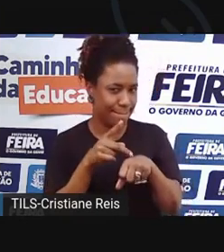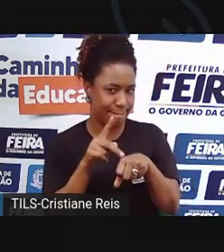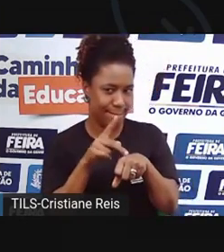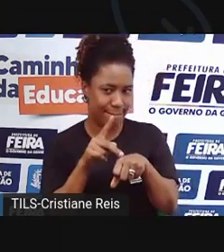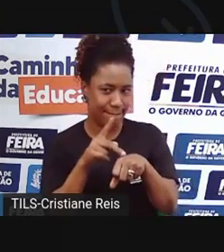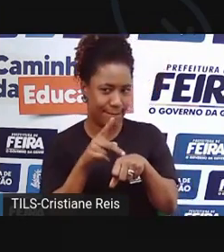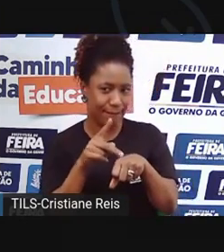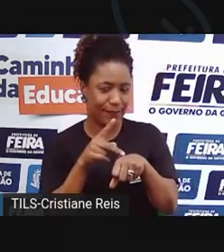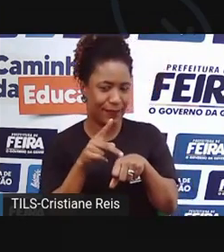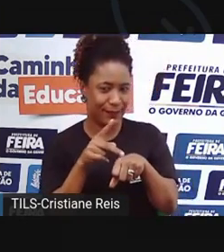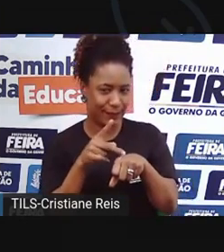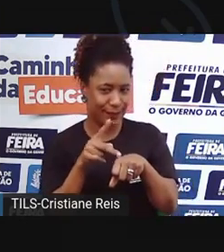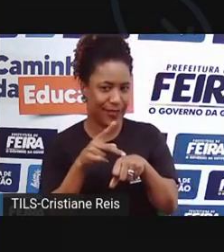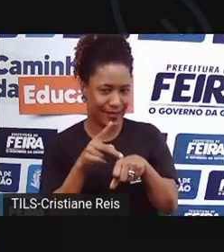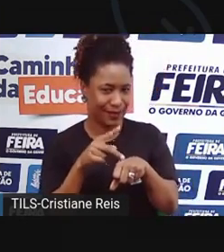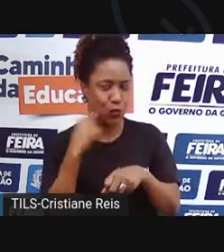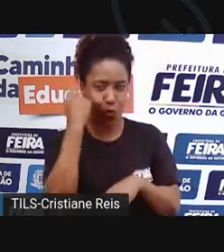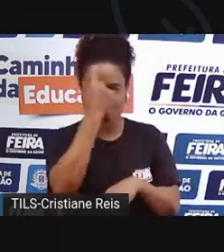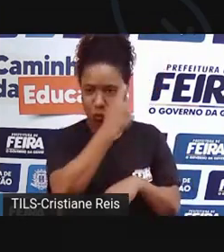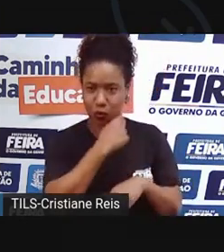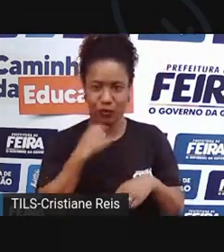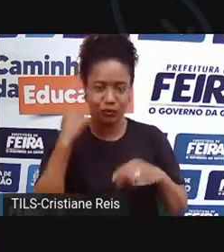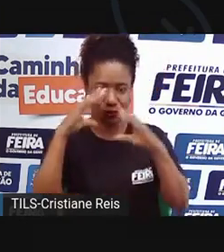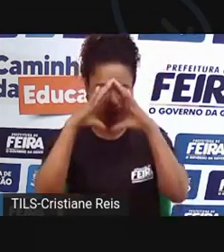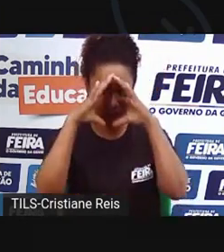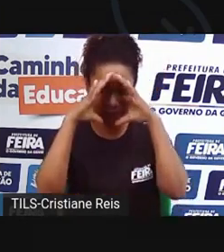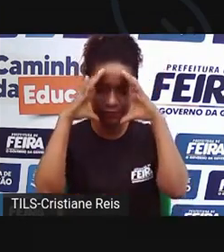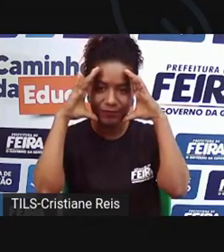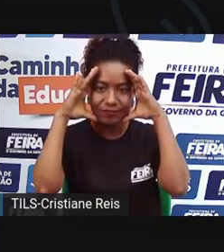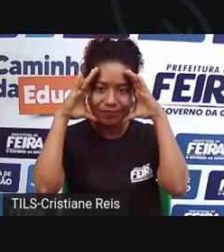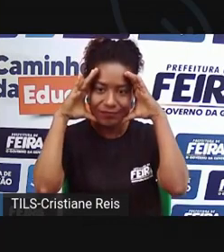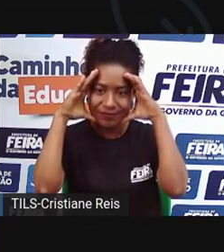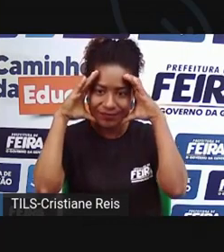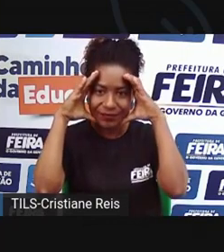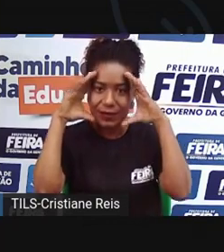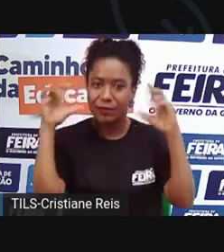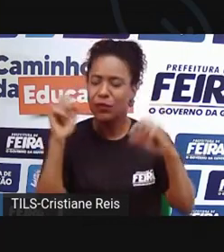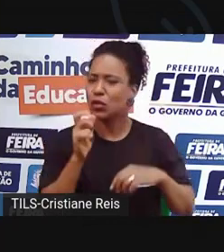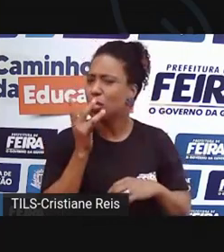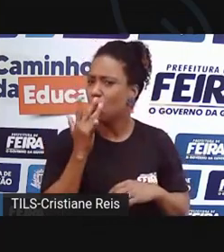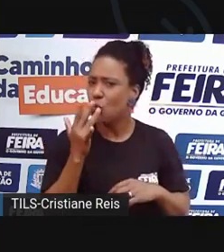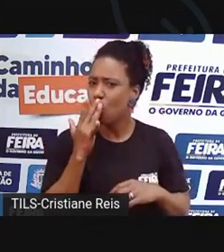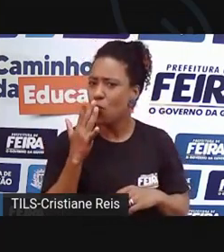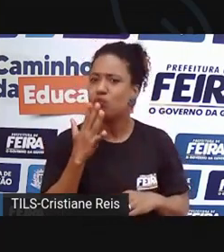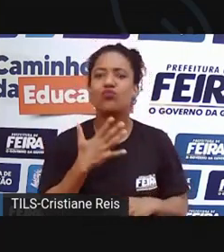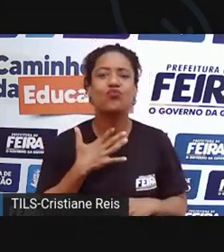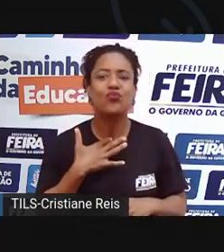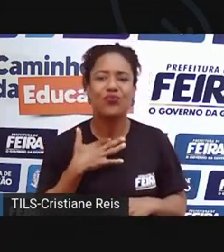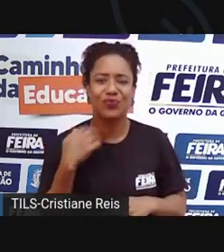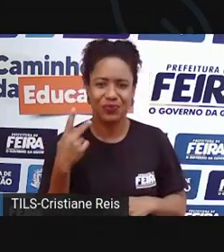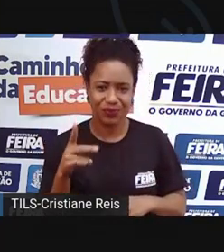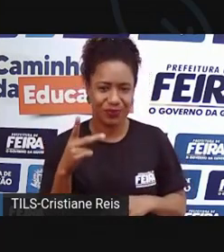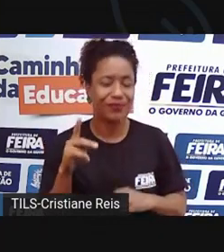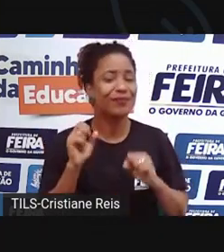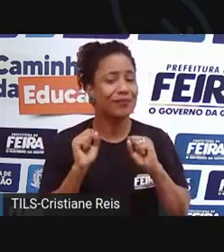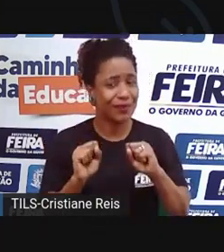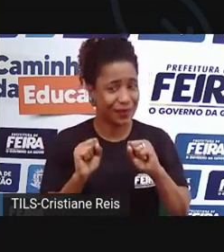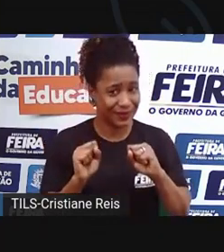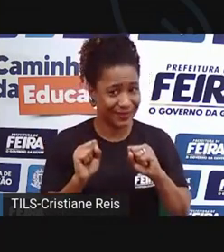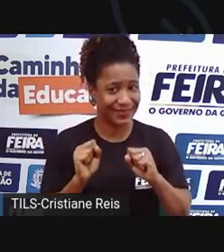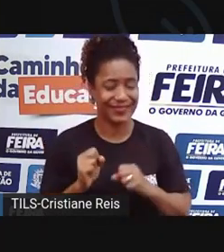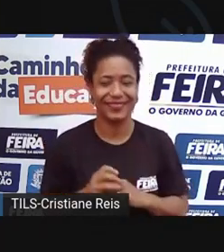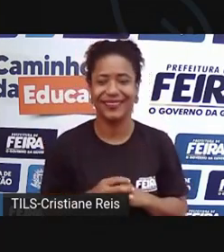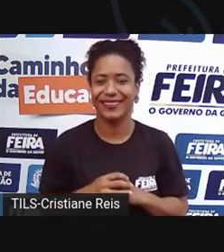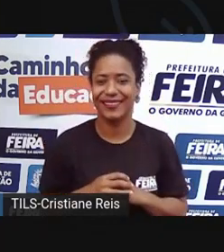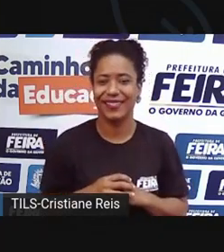tá bom? Para fazer o formato do meu rosto. Vocês podem fazer da cor que vocês quiserem, tá? Então, vou lá, hein?